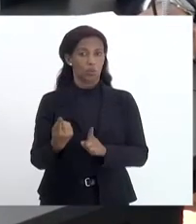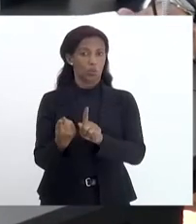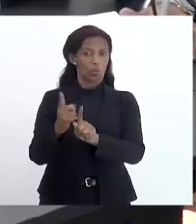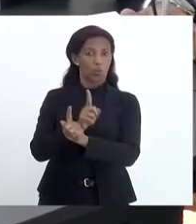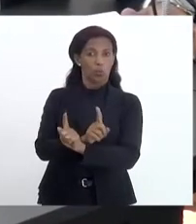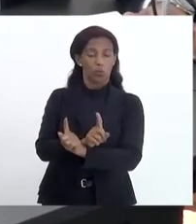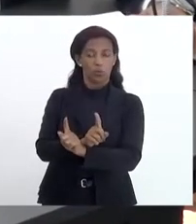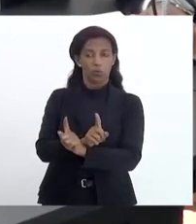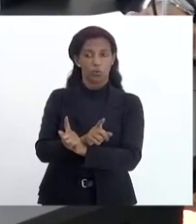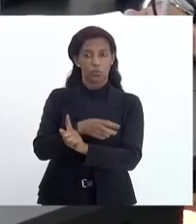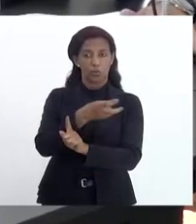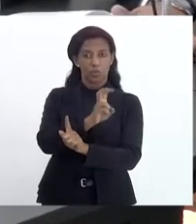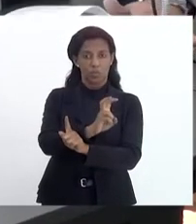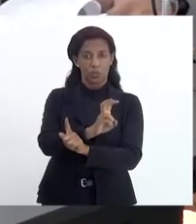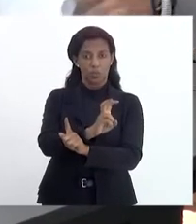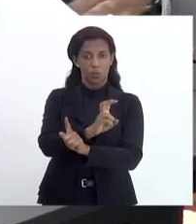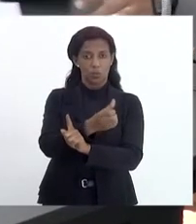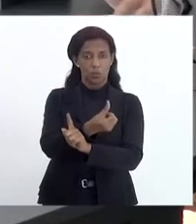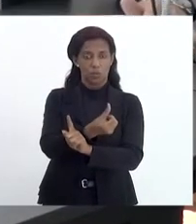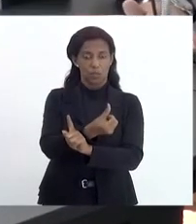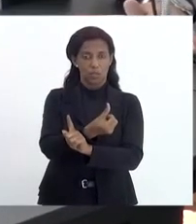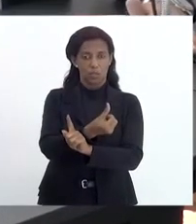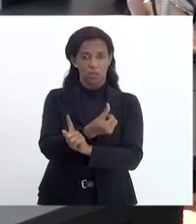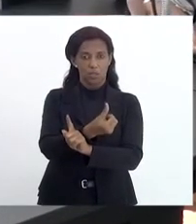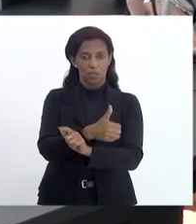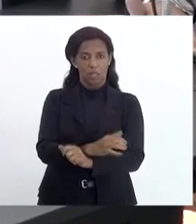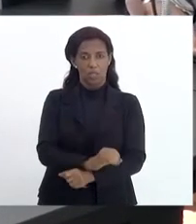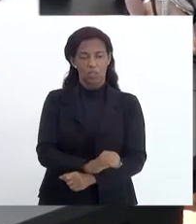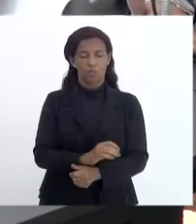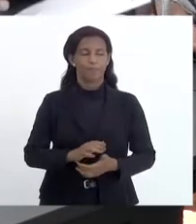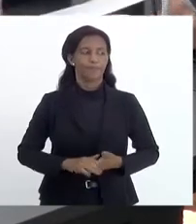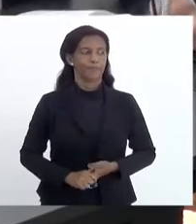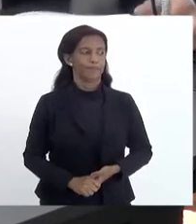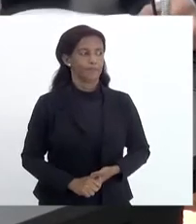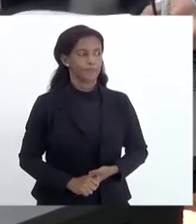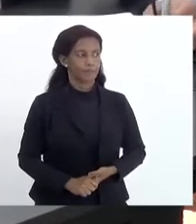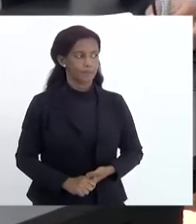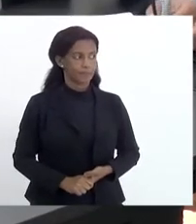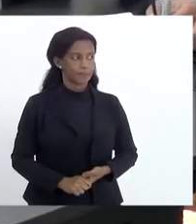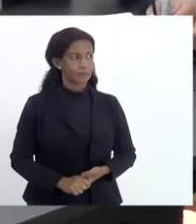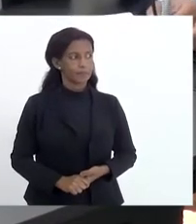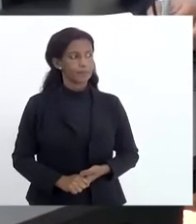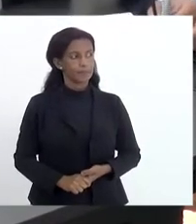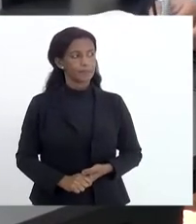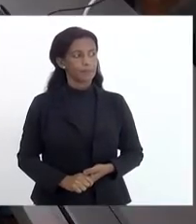Contrário às emendas 5, 6 e 10.